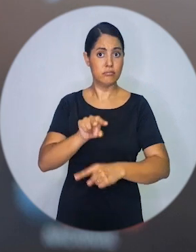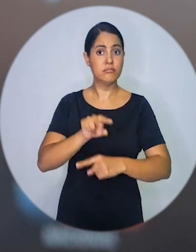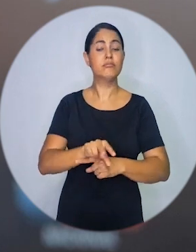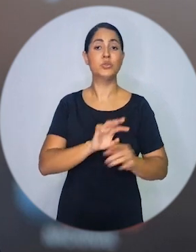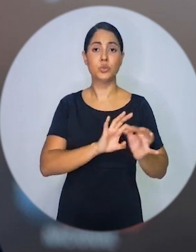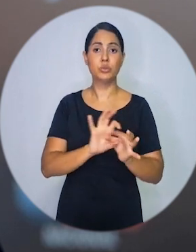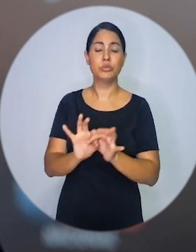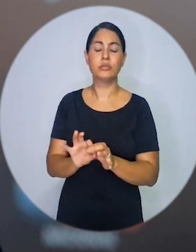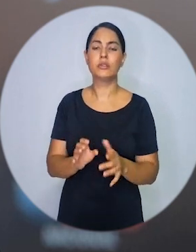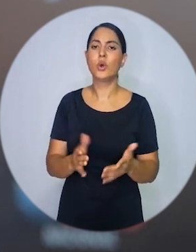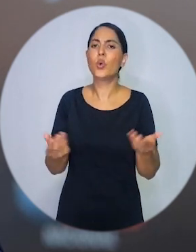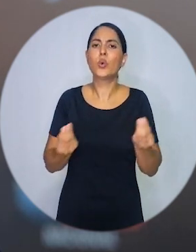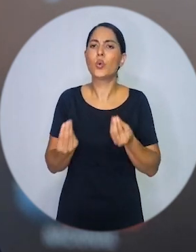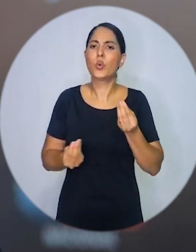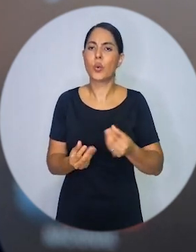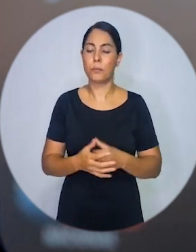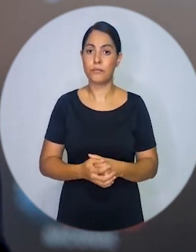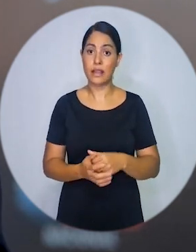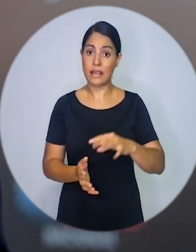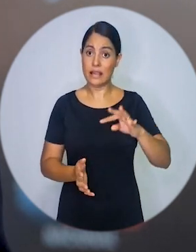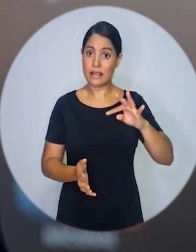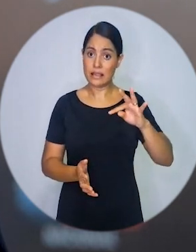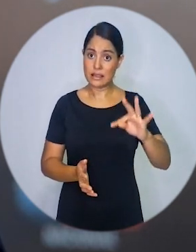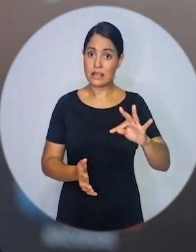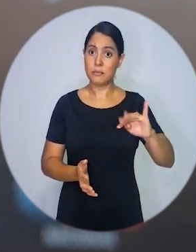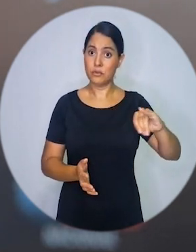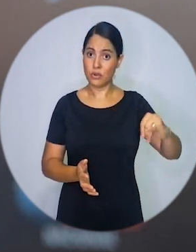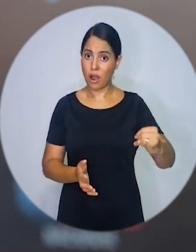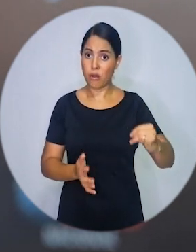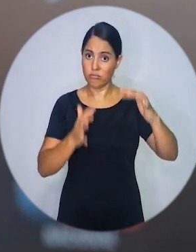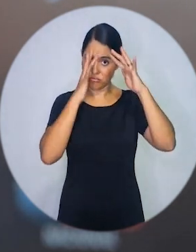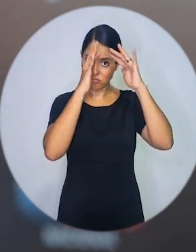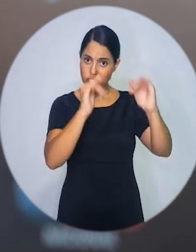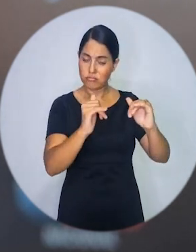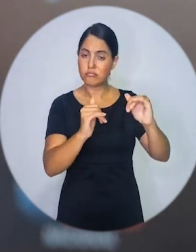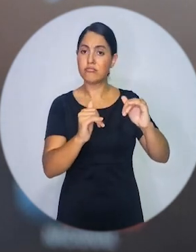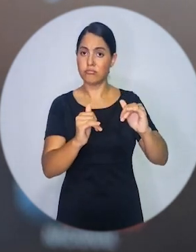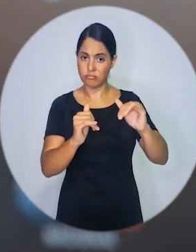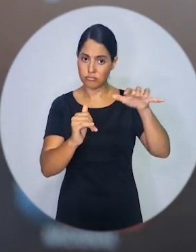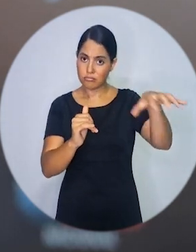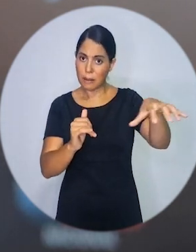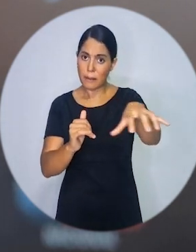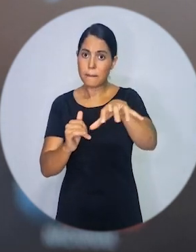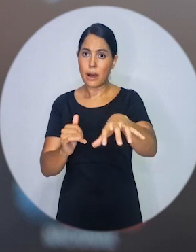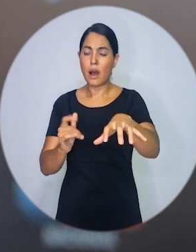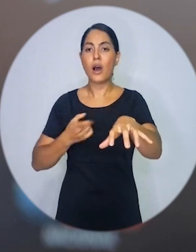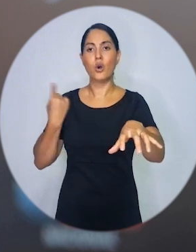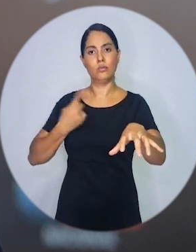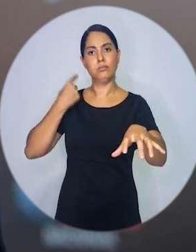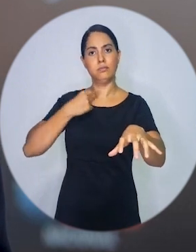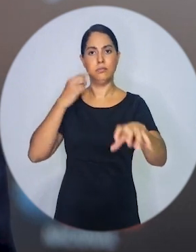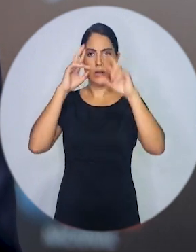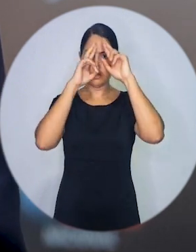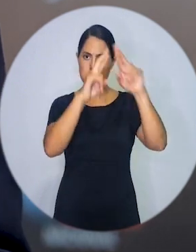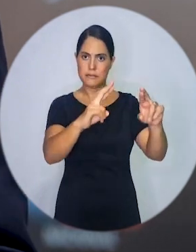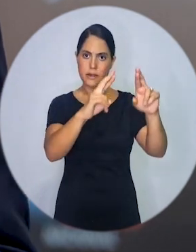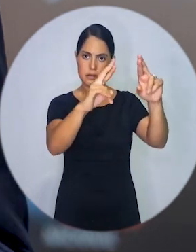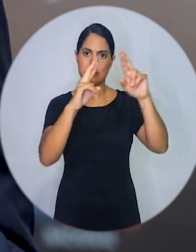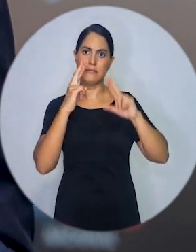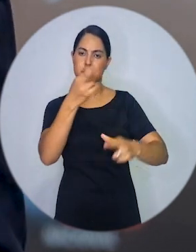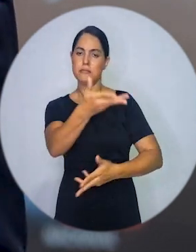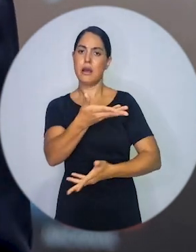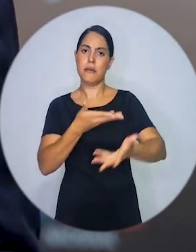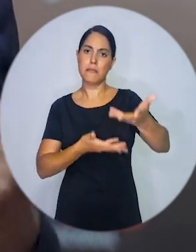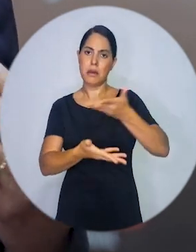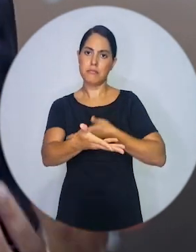um procedimento de mútuo respeito com os tribunais, nós não só temos um excelente diálogo, mas também,